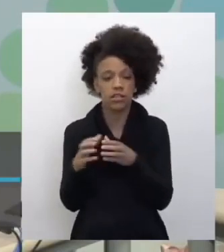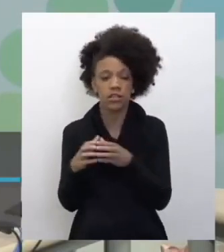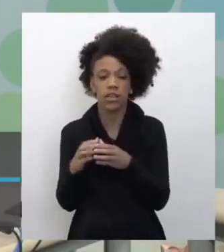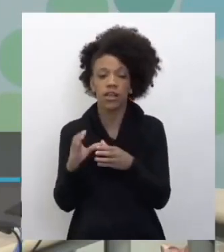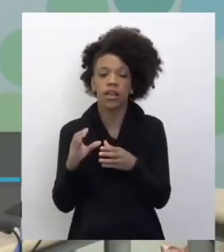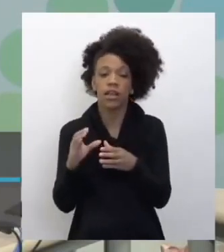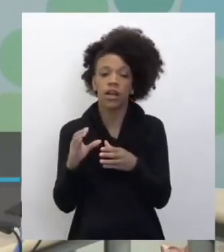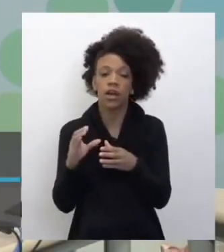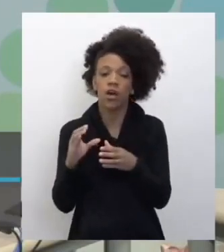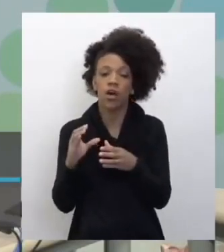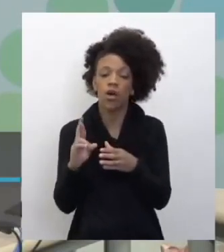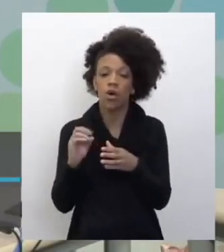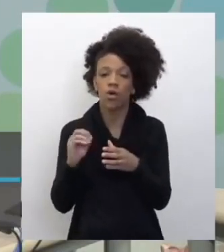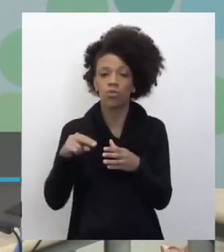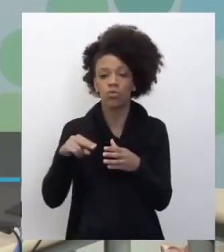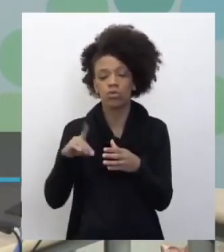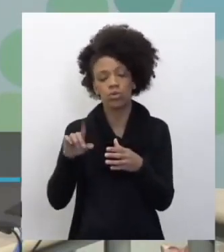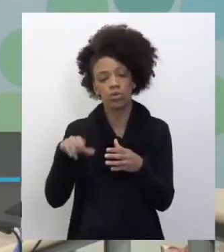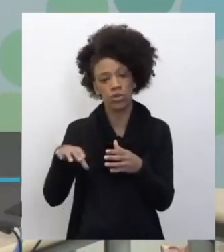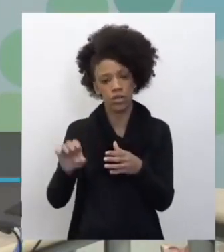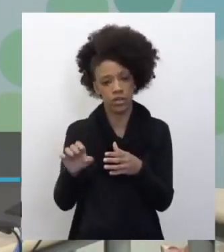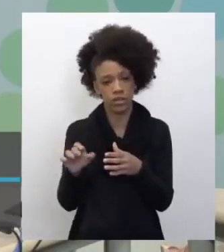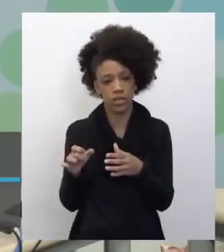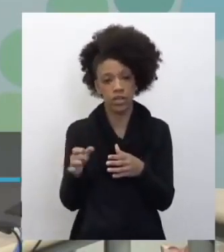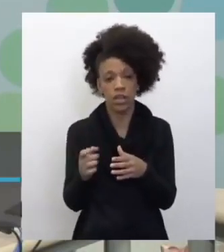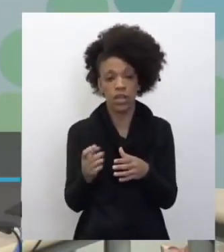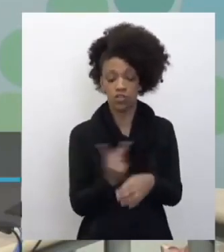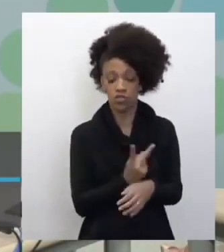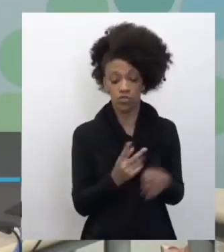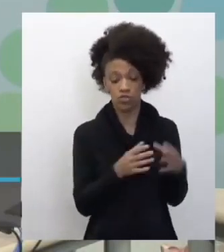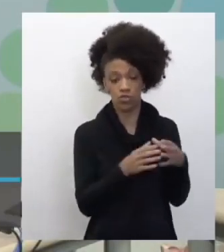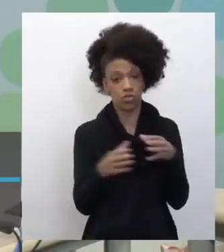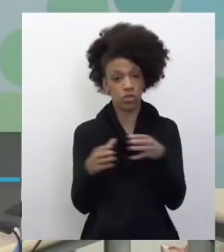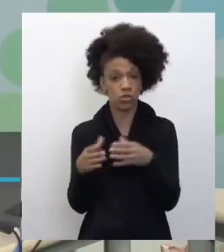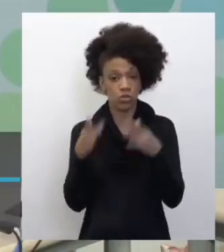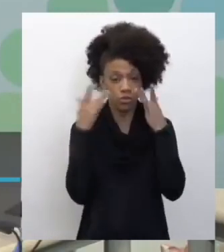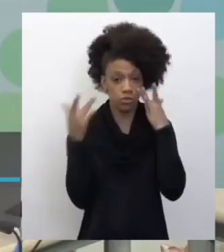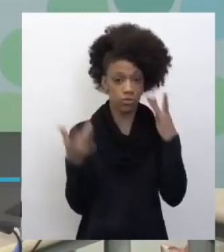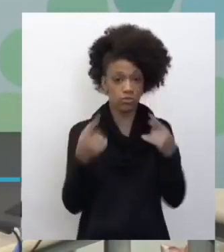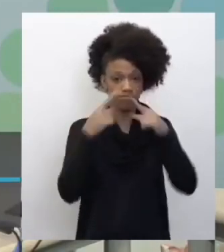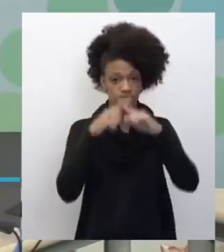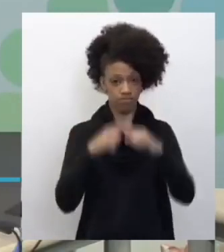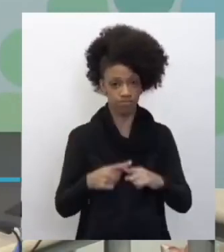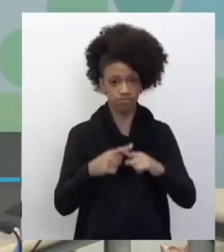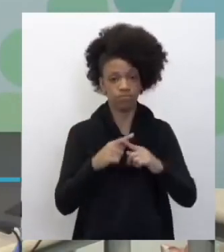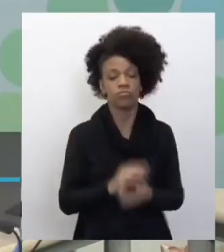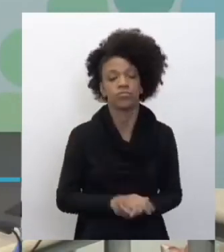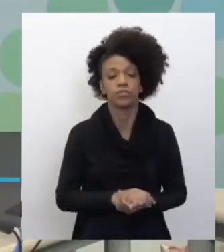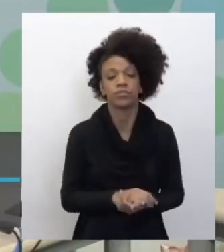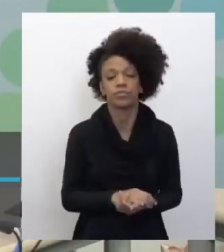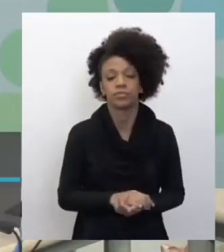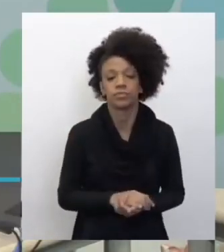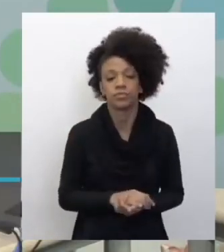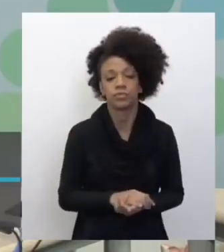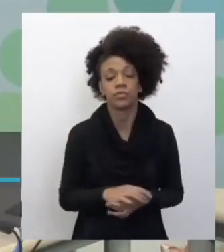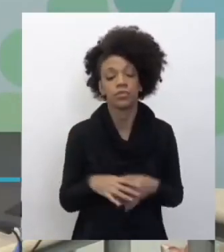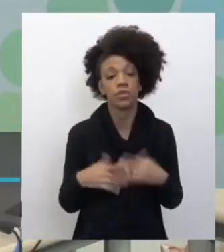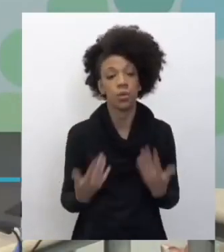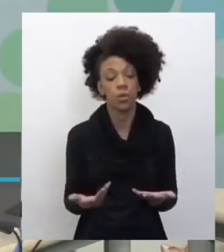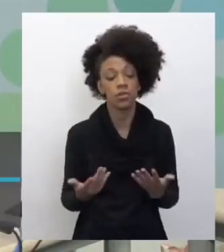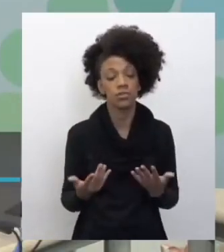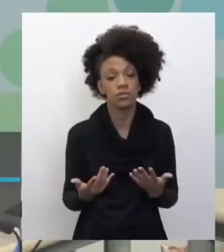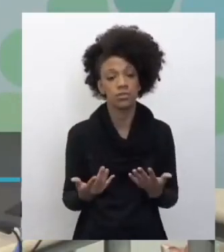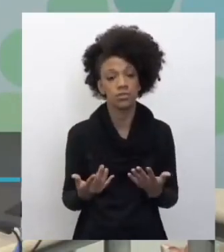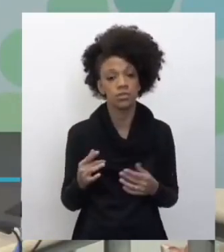Goldoni. Então, nós tínhamos duas companhias que elas eram rivais na Itália naquele período, tá? Então, quando você